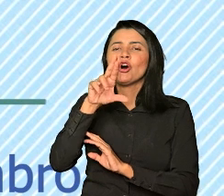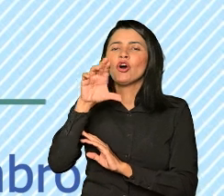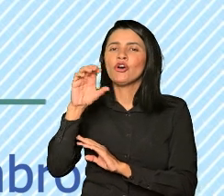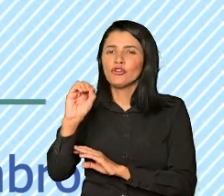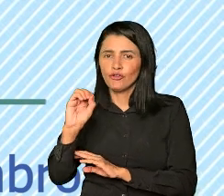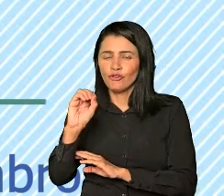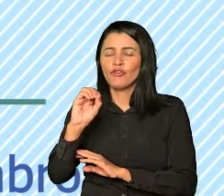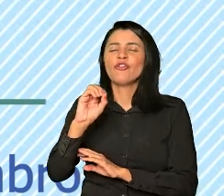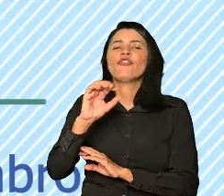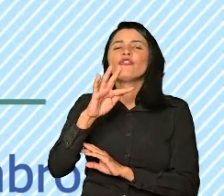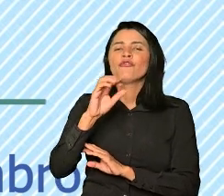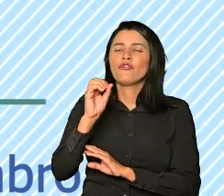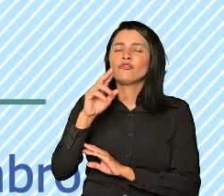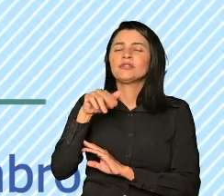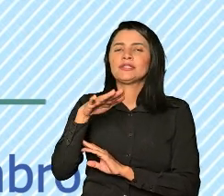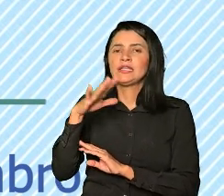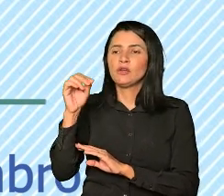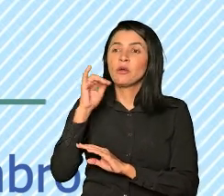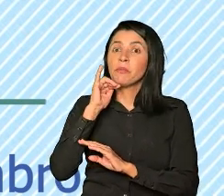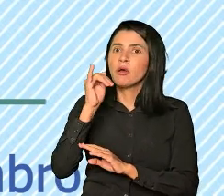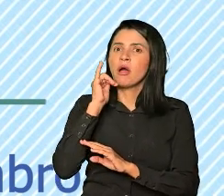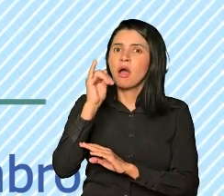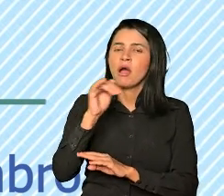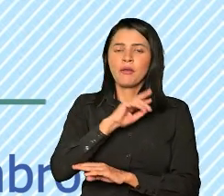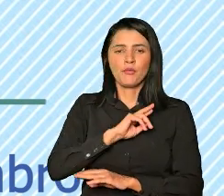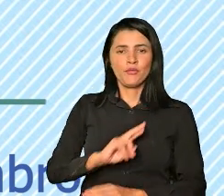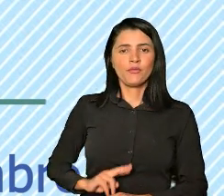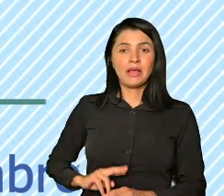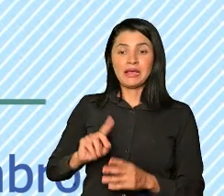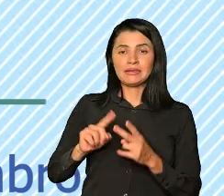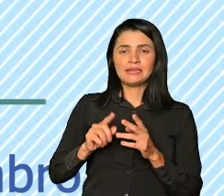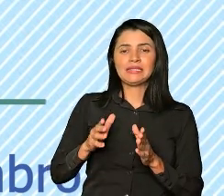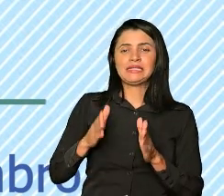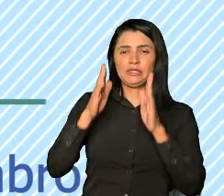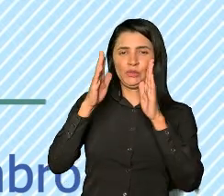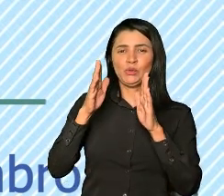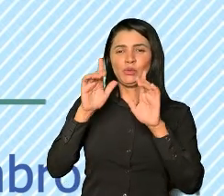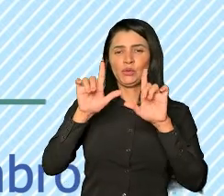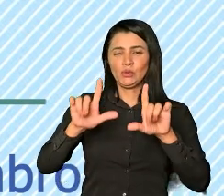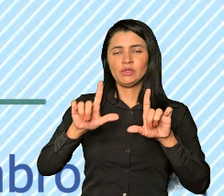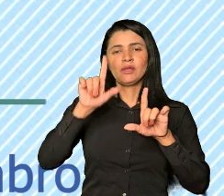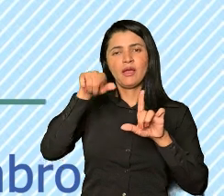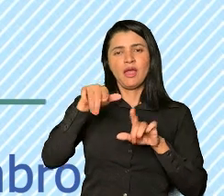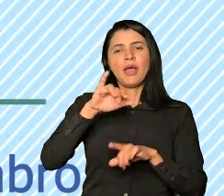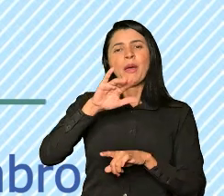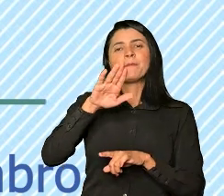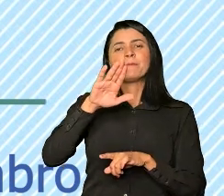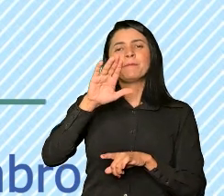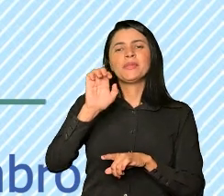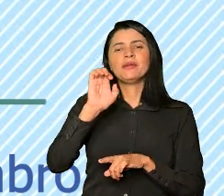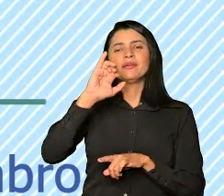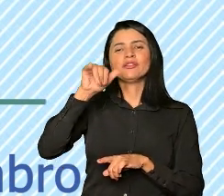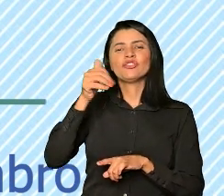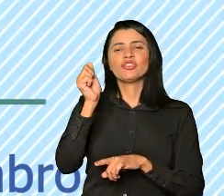o proclamador da República. A segunda imagem é de Benjamin Constant, fardado